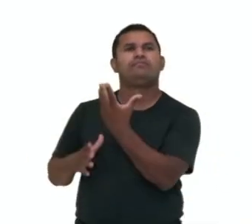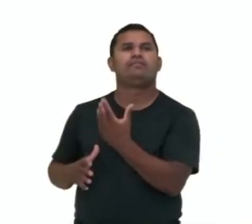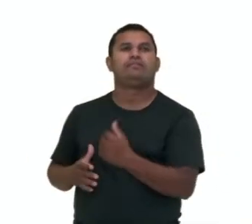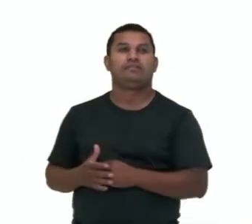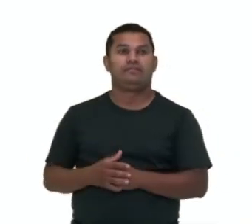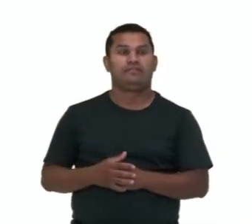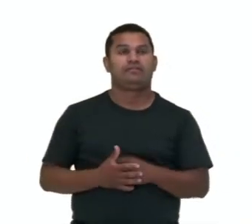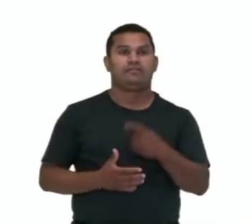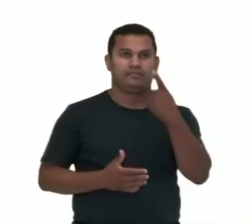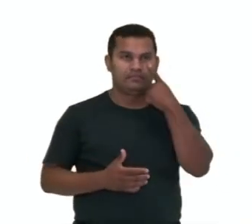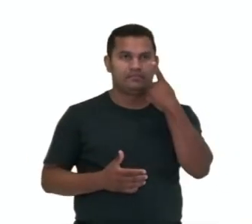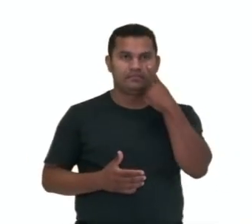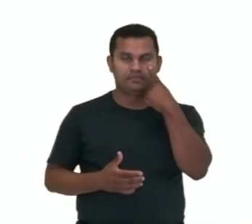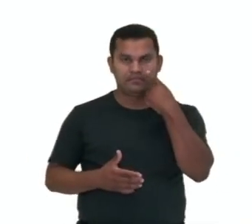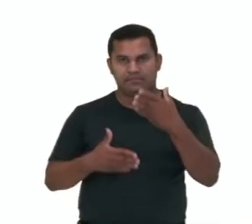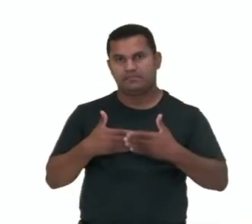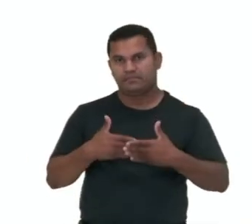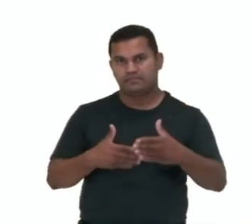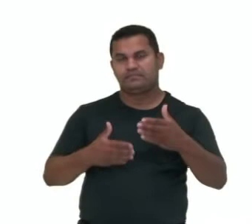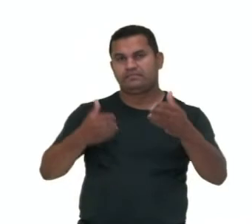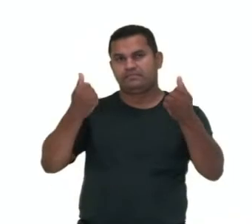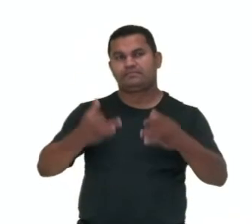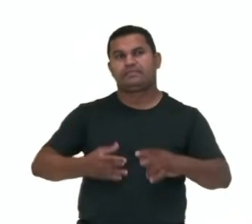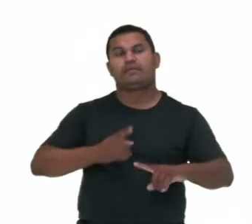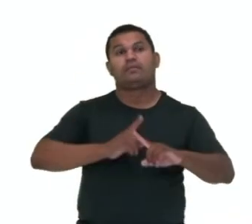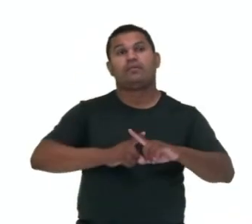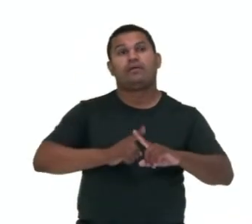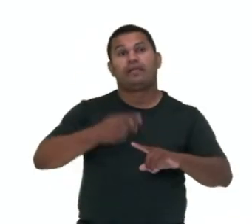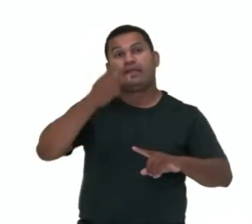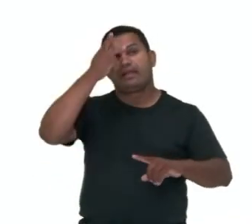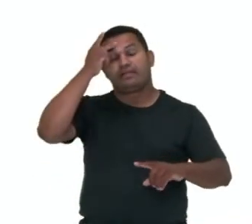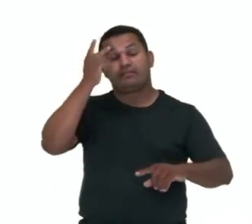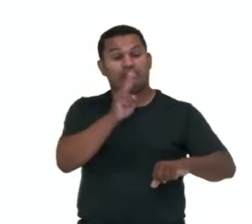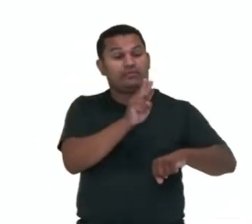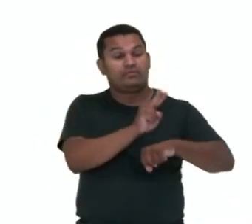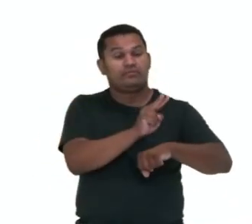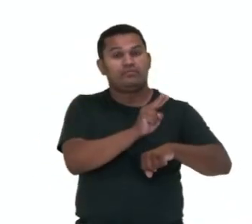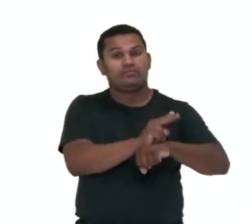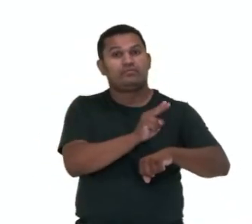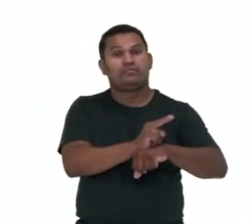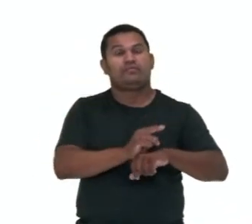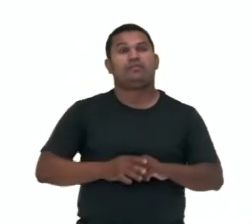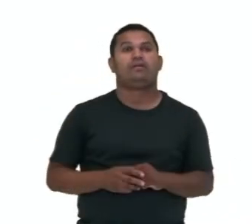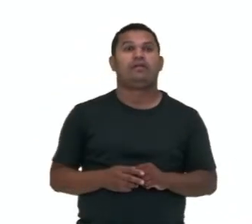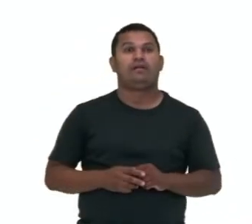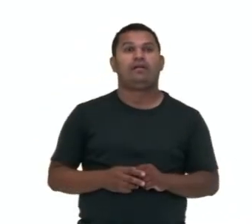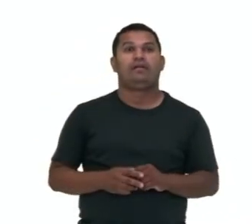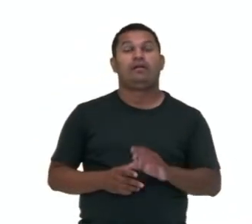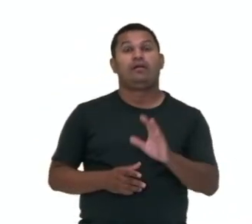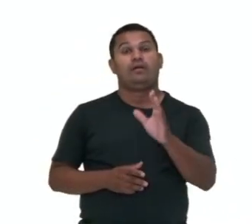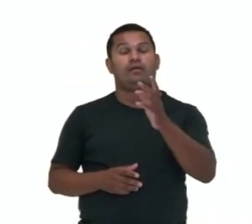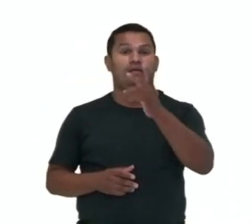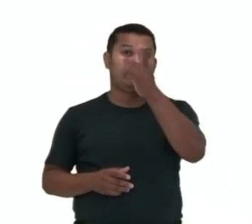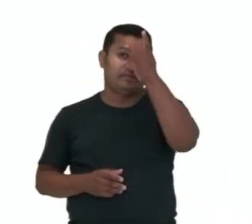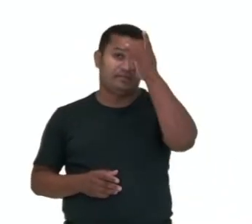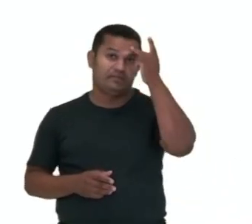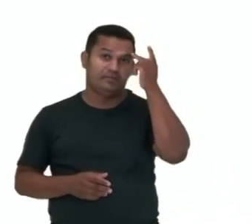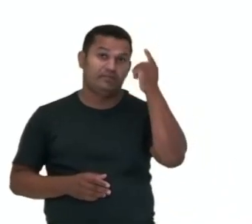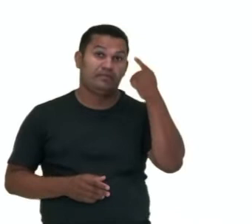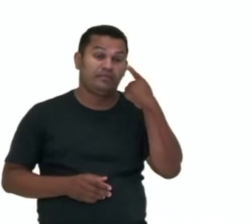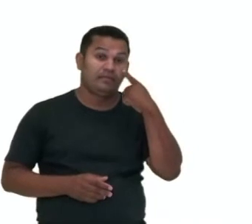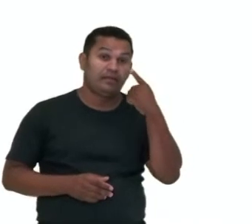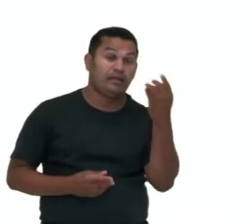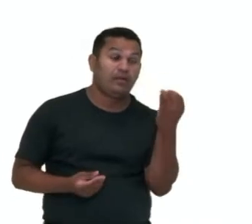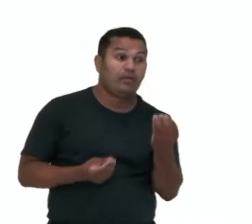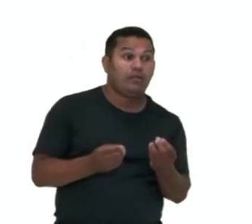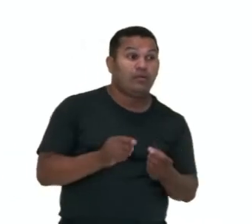entender detalhadamente esses motivos, né? O objetivo das reservas é otimizar, ou seja, melhorar